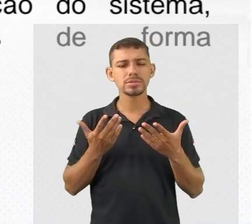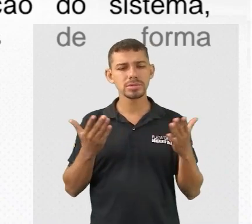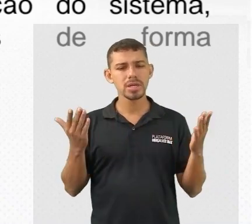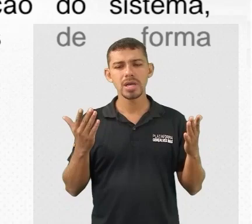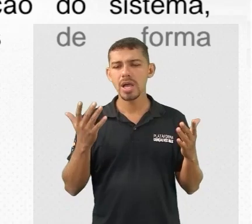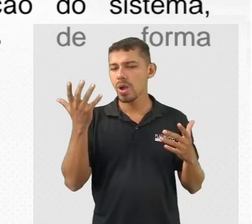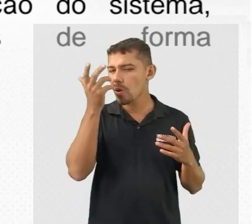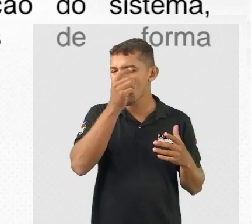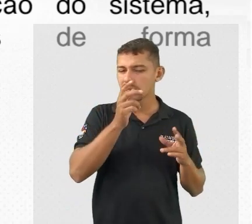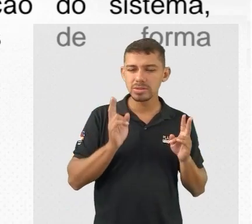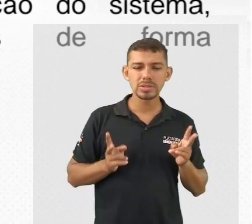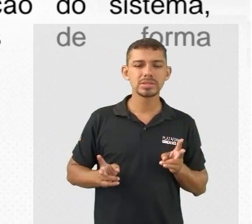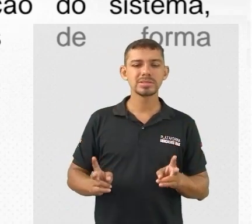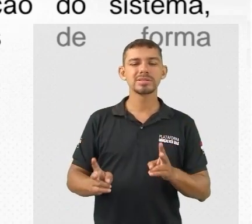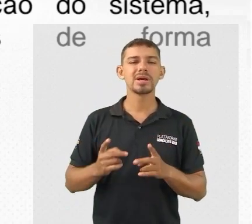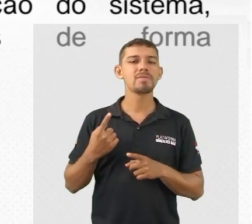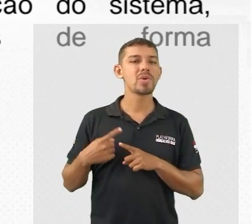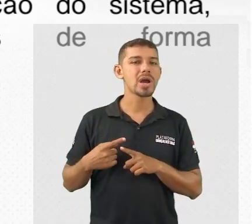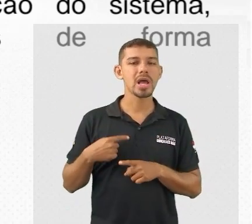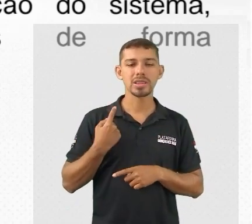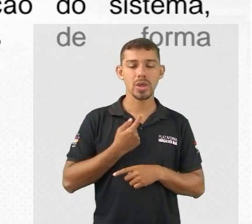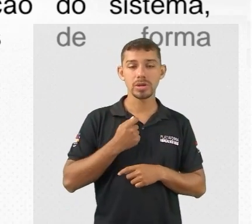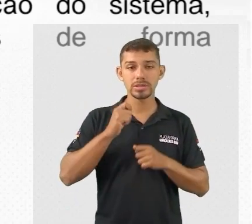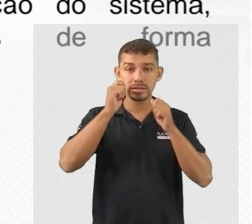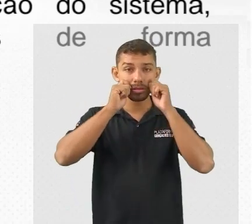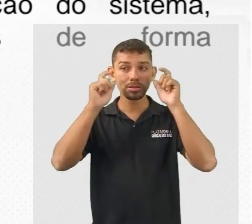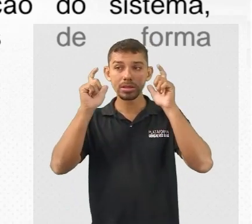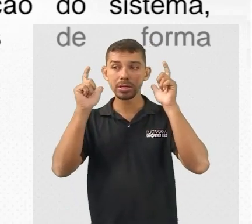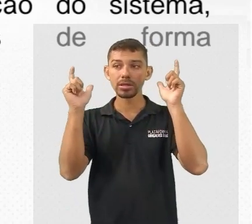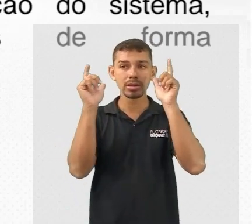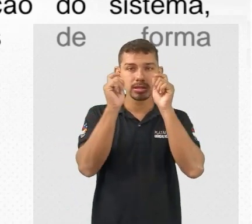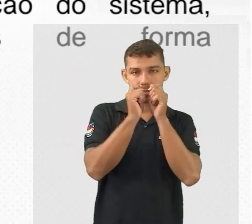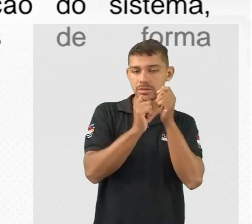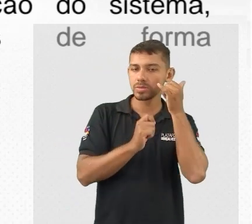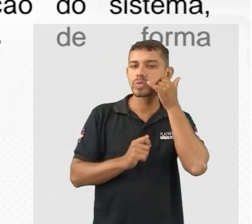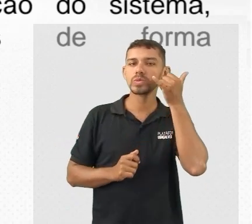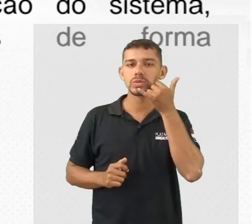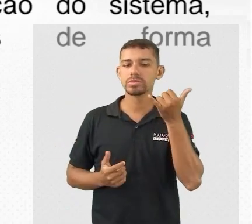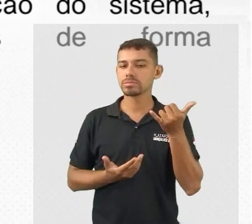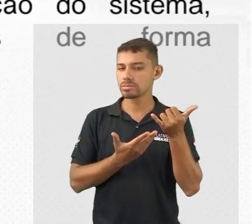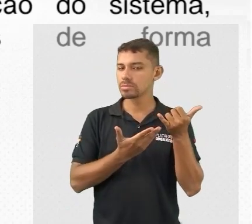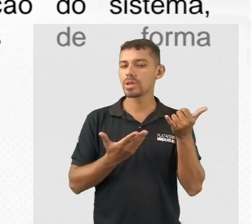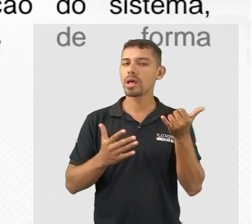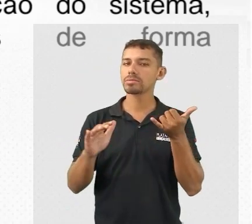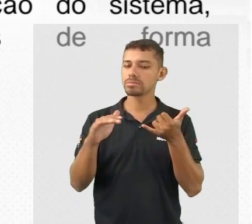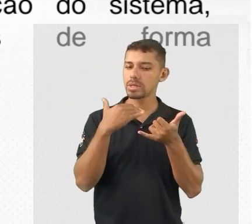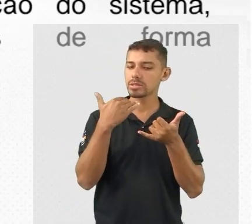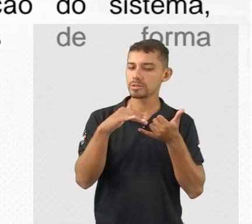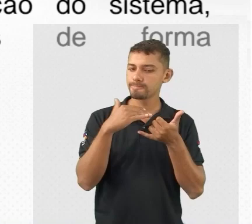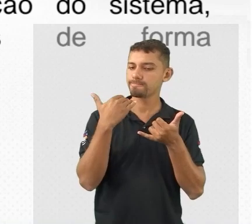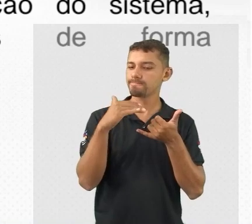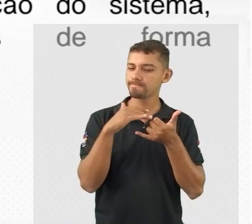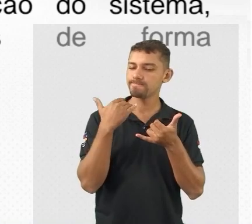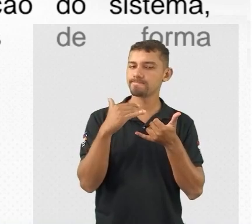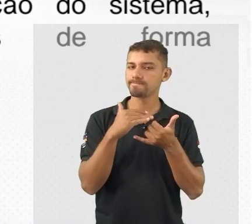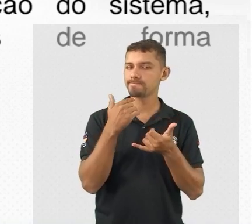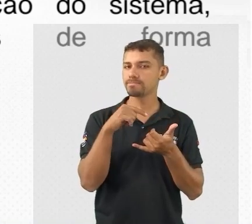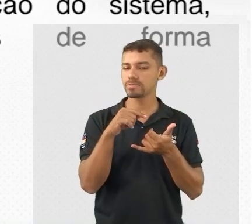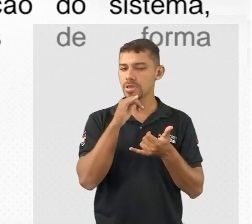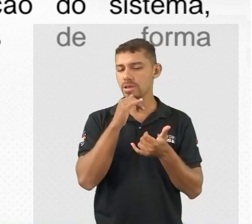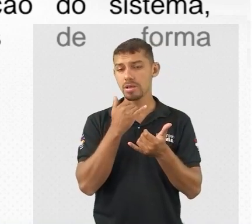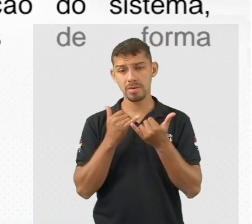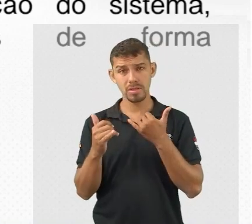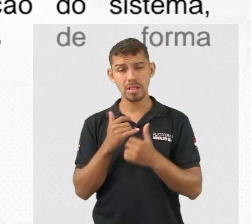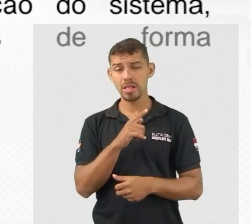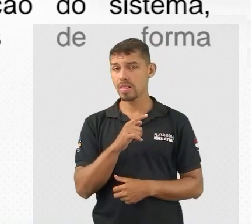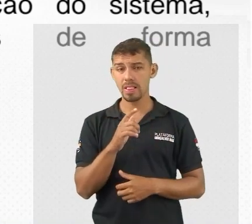quase que constante, porque a gente acorda e dorme com o celular do lado da gente, recebendo ali aquelas informações que parecem ser